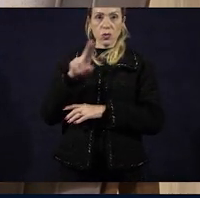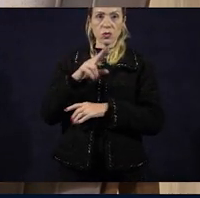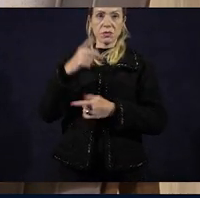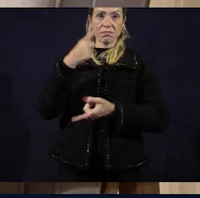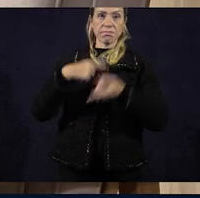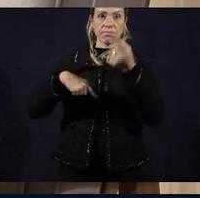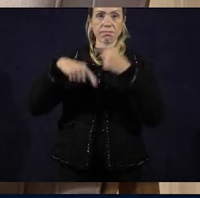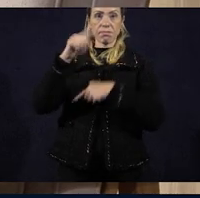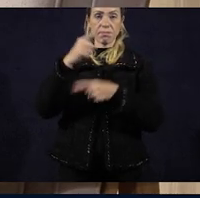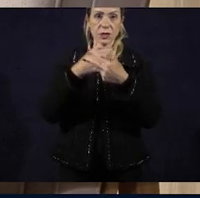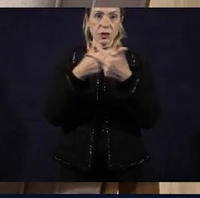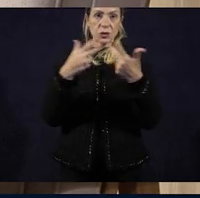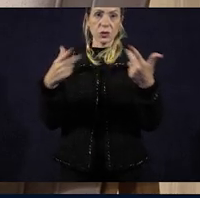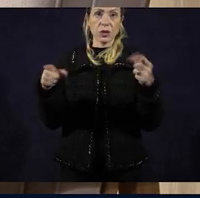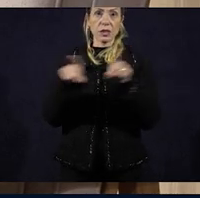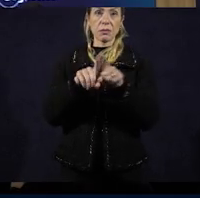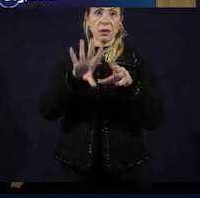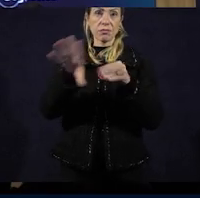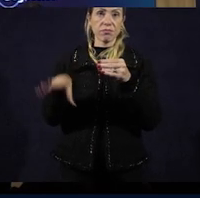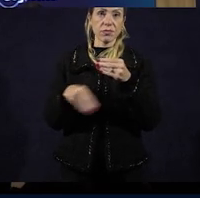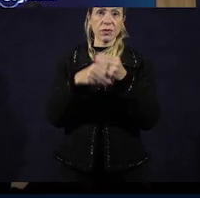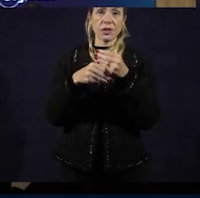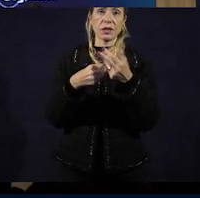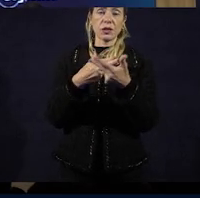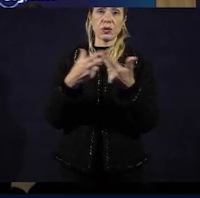ou agregar custos